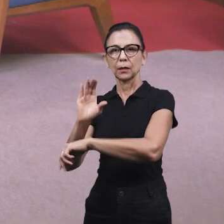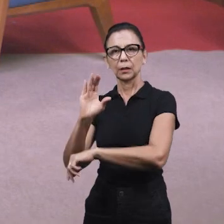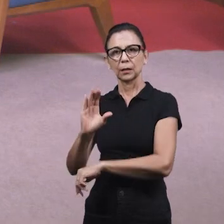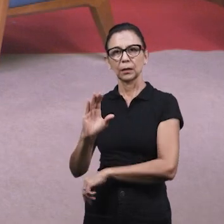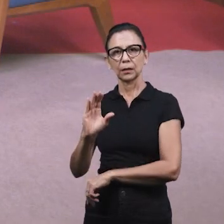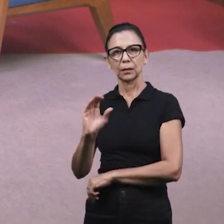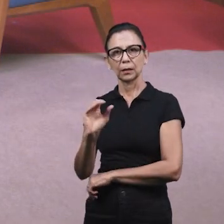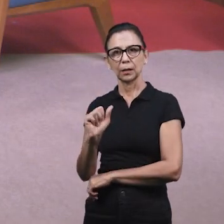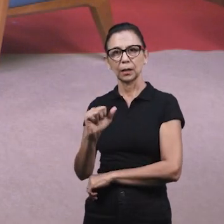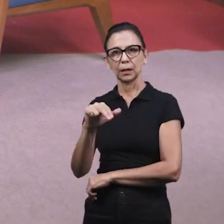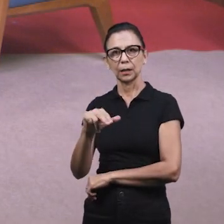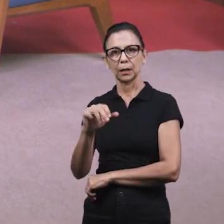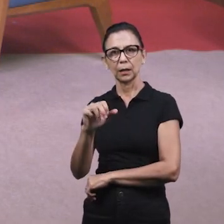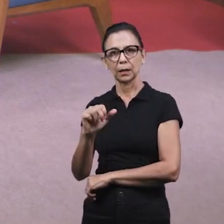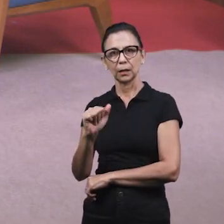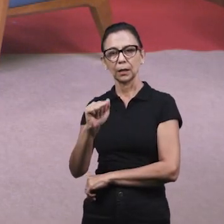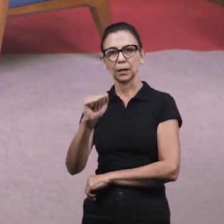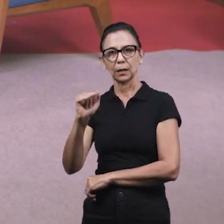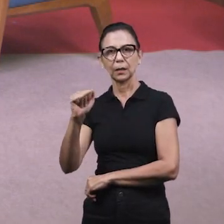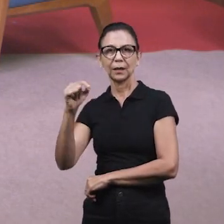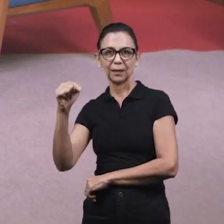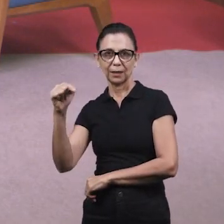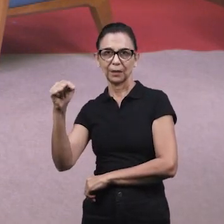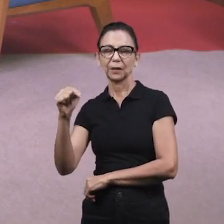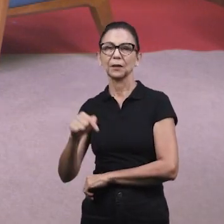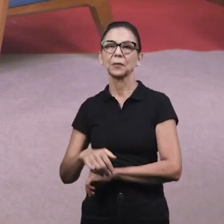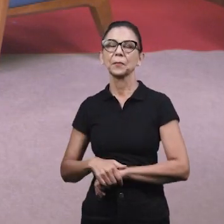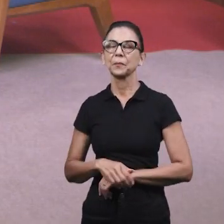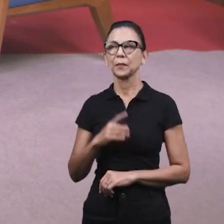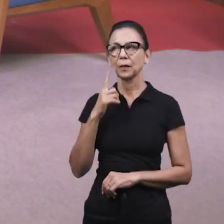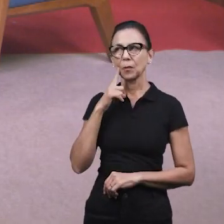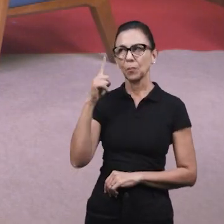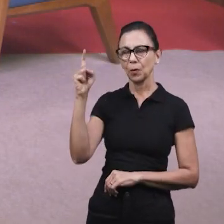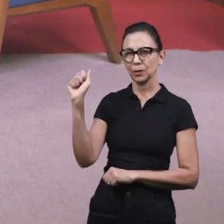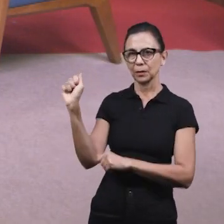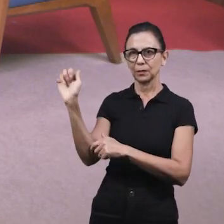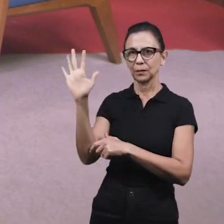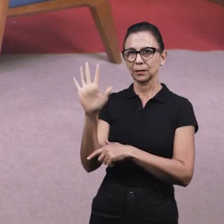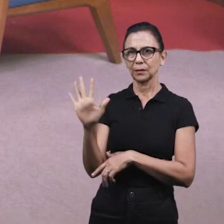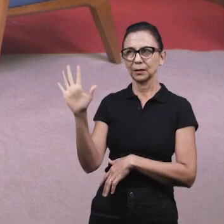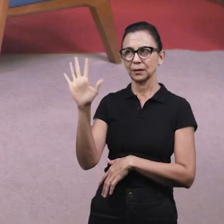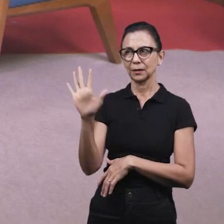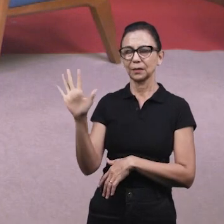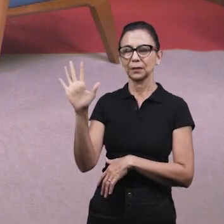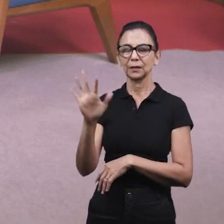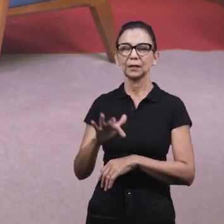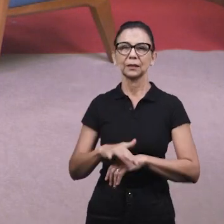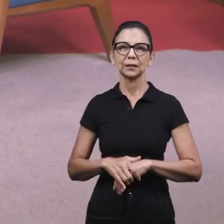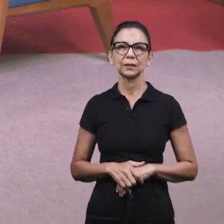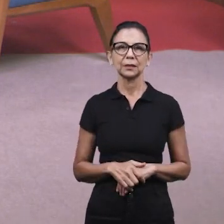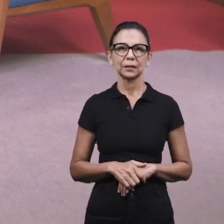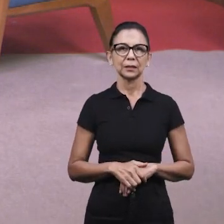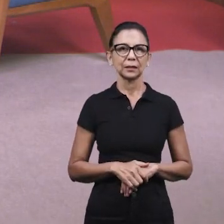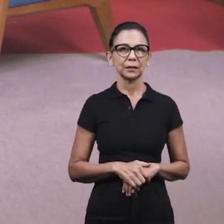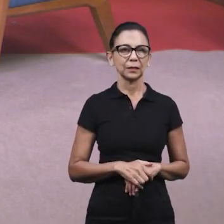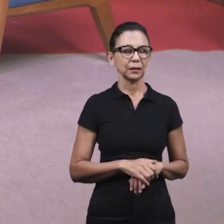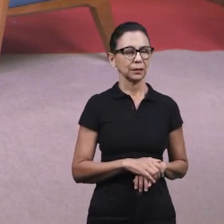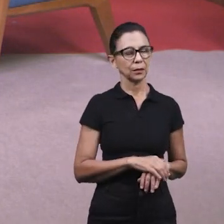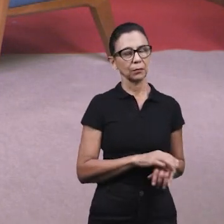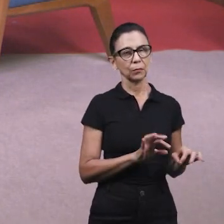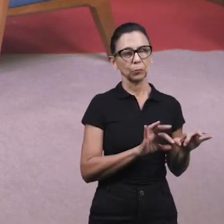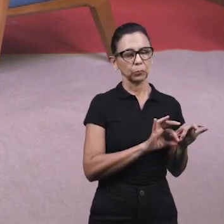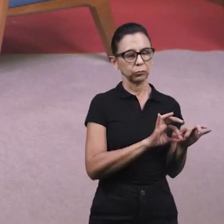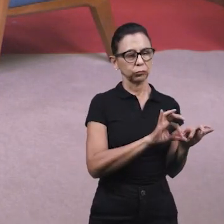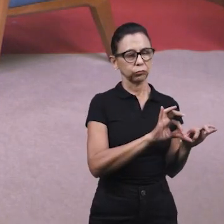Egito, tá? Lá está em Êxodo capítulo 12, verso 37, e aqui tem todo o trajeto, não é isso? Eles fazem o trajeto através da península